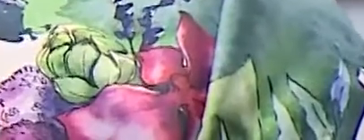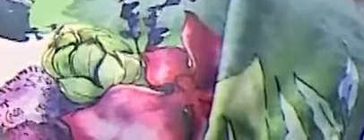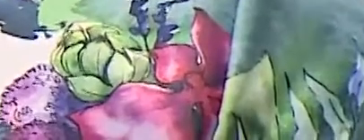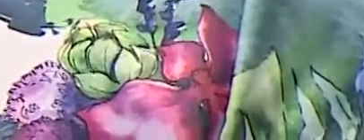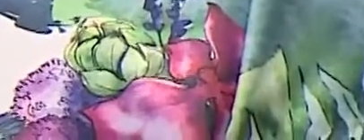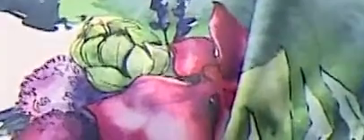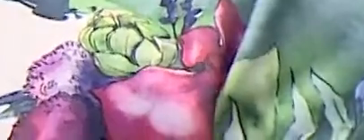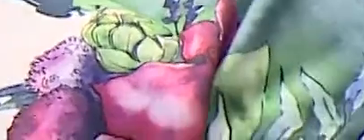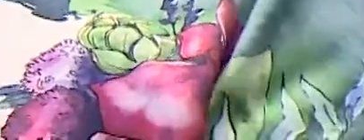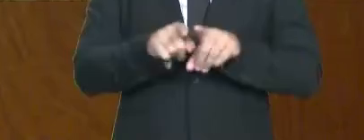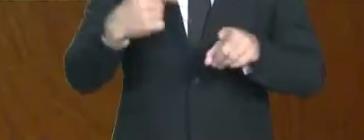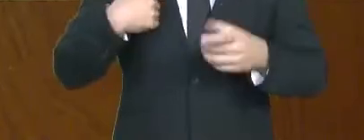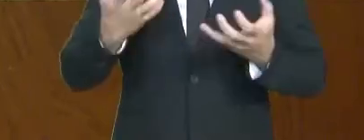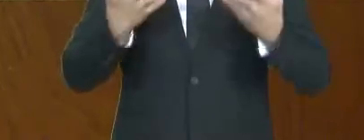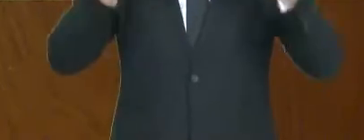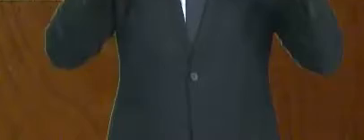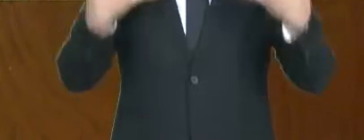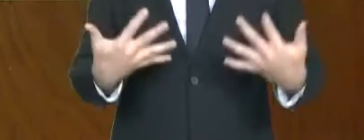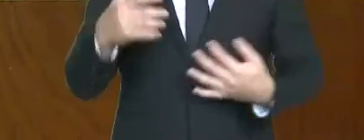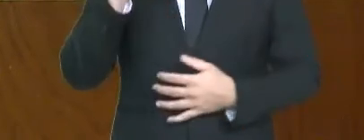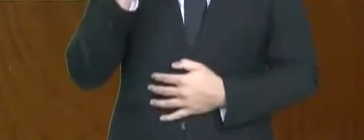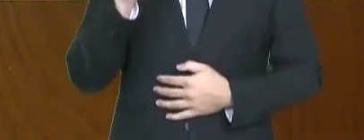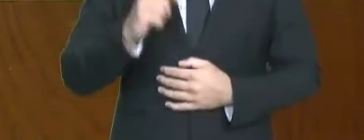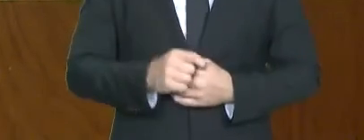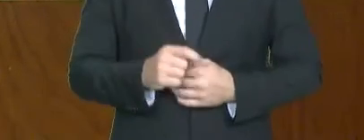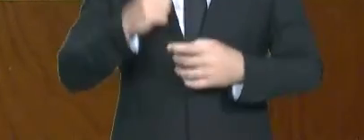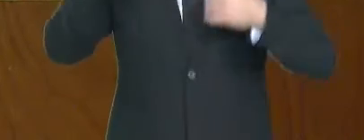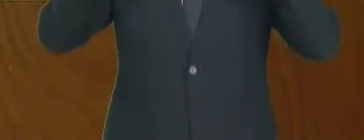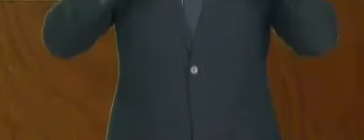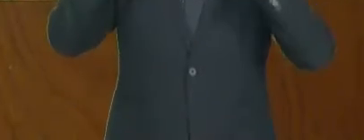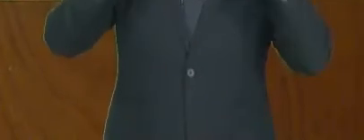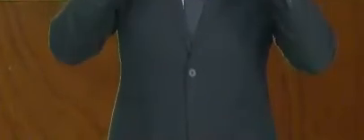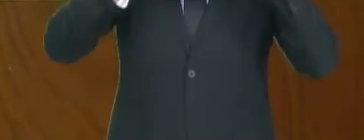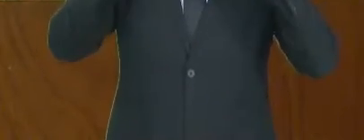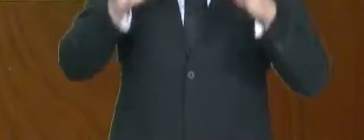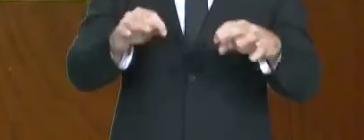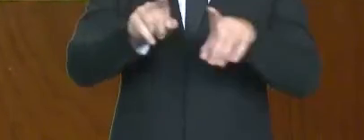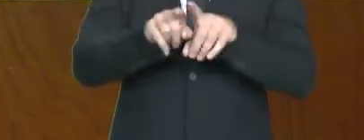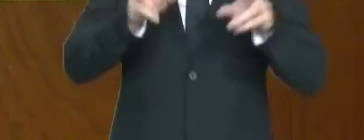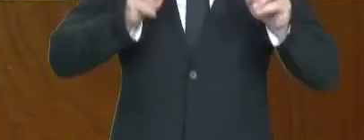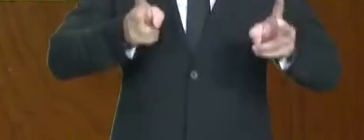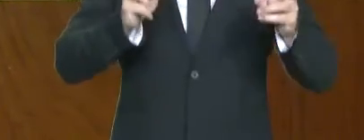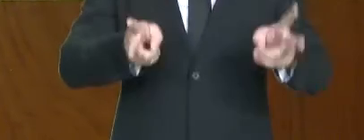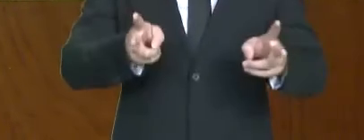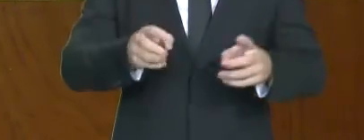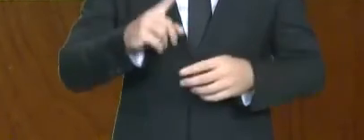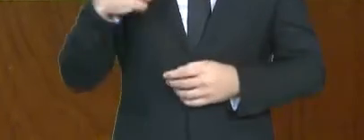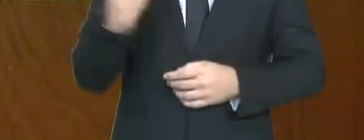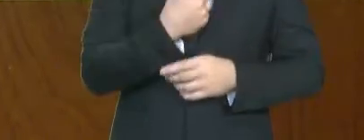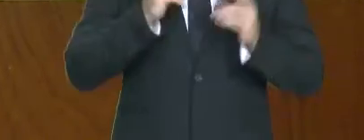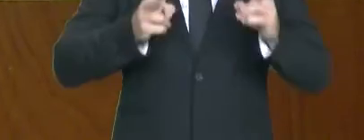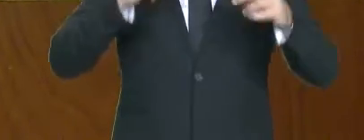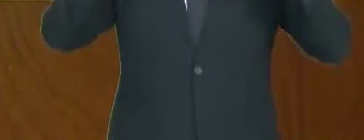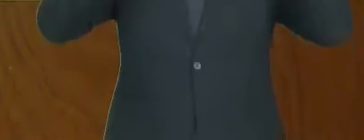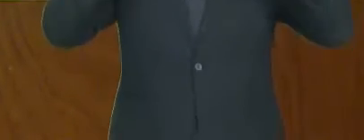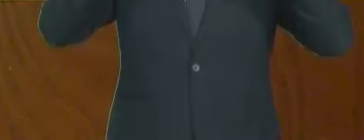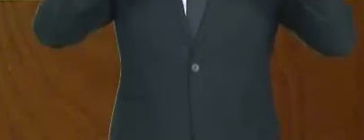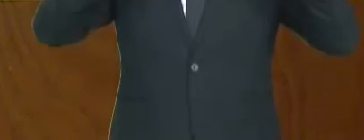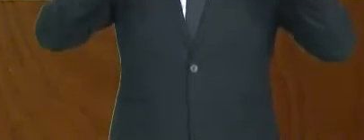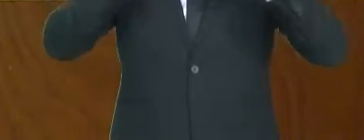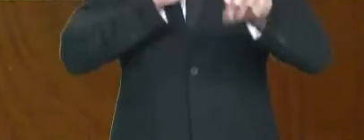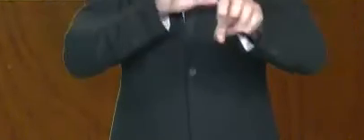da educação inclusiva. Com essa preocupação pertinente, permanente, que sempre tivemos com a educação